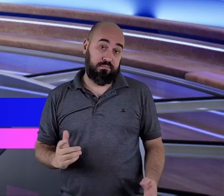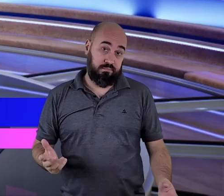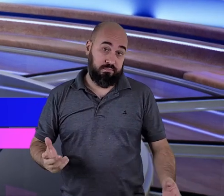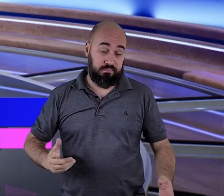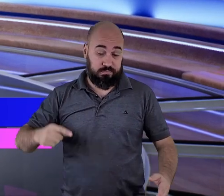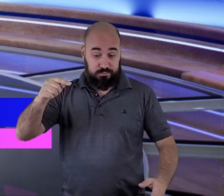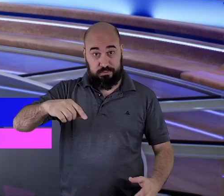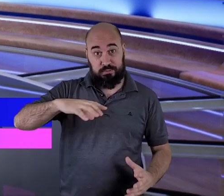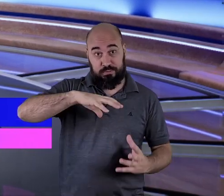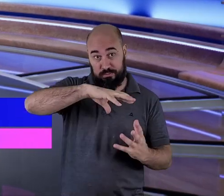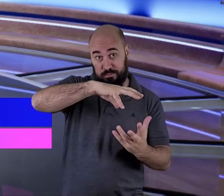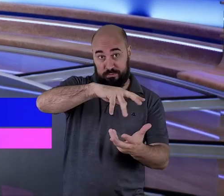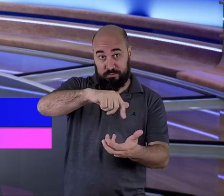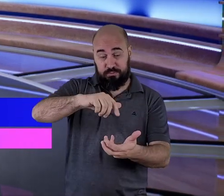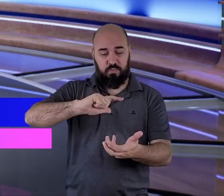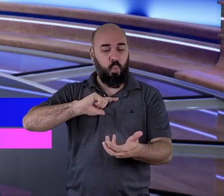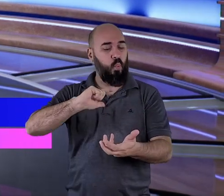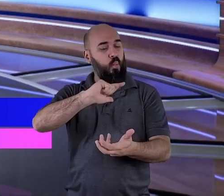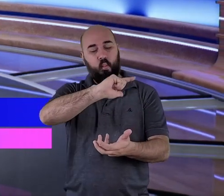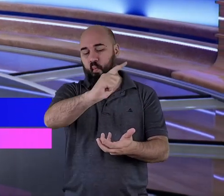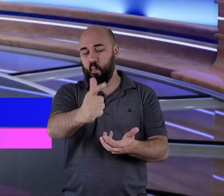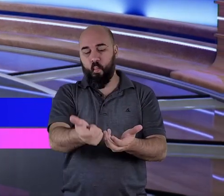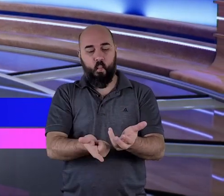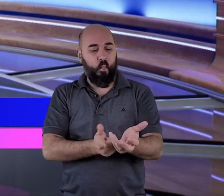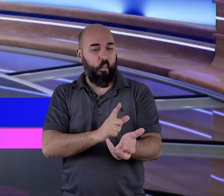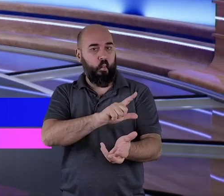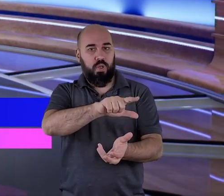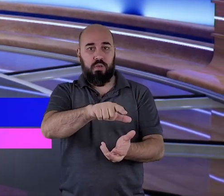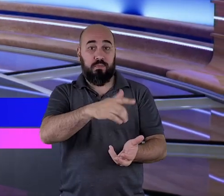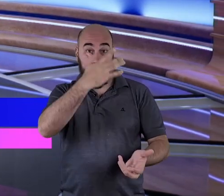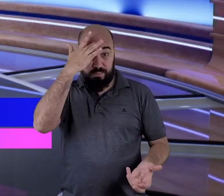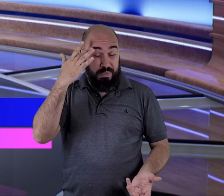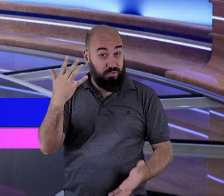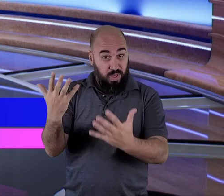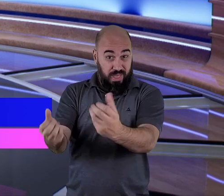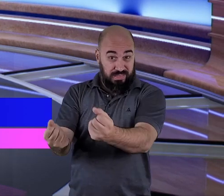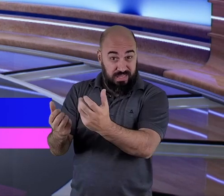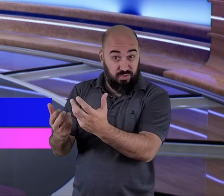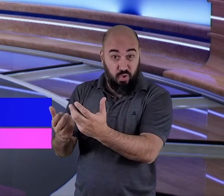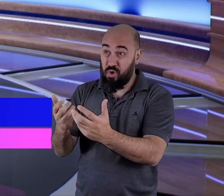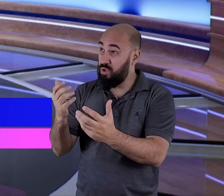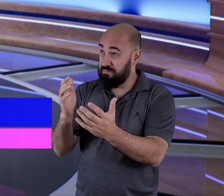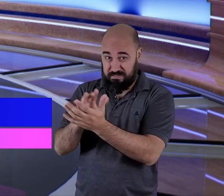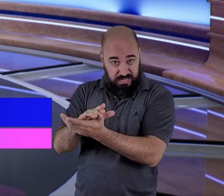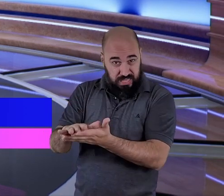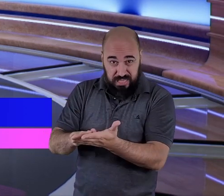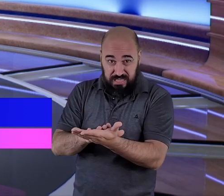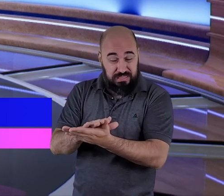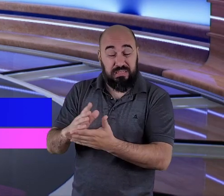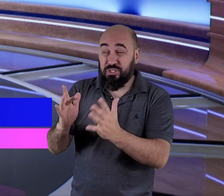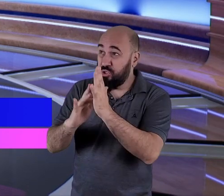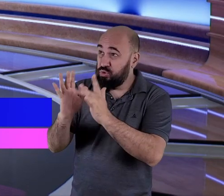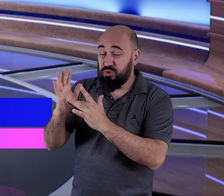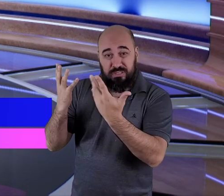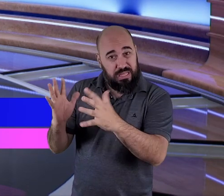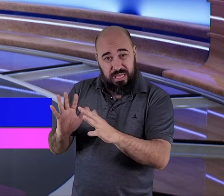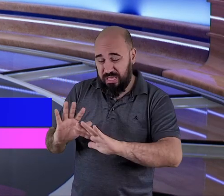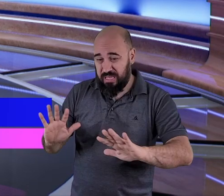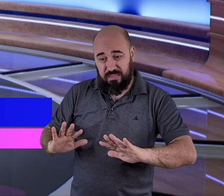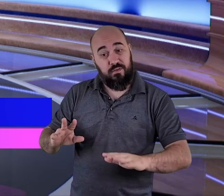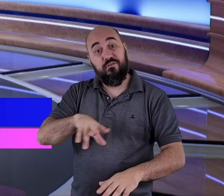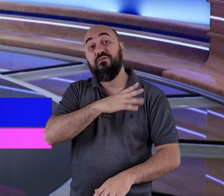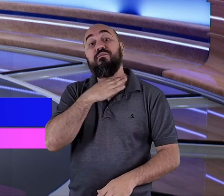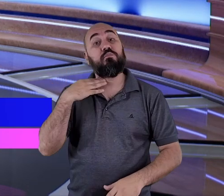Os perdidos, que não foram salvos, estarão mortos, e isso ocorrerá por ocasião da vinda de